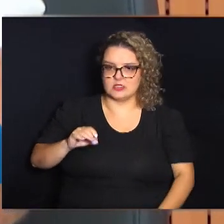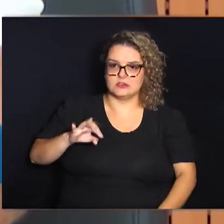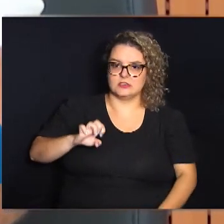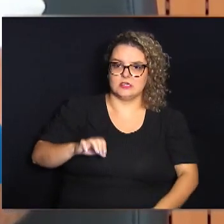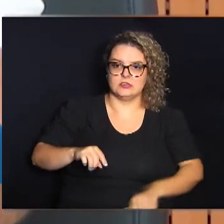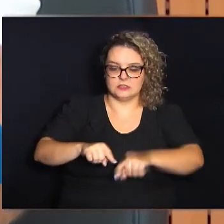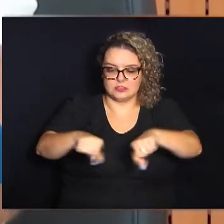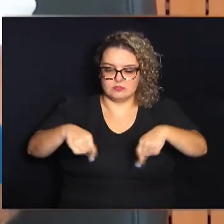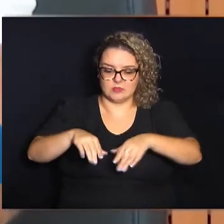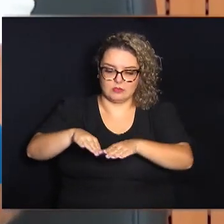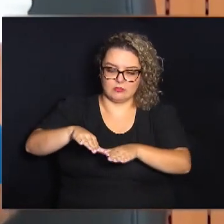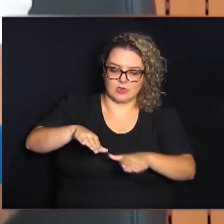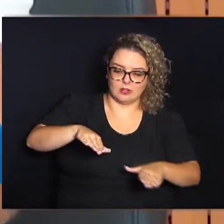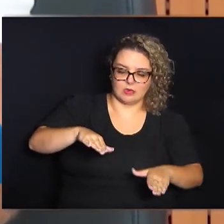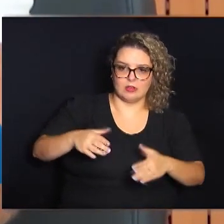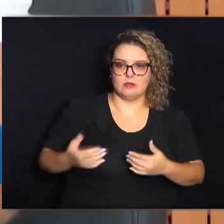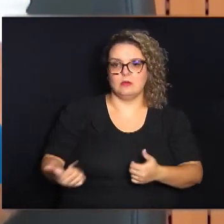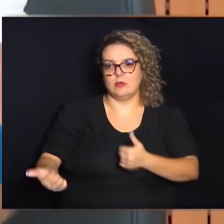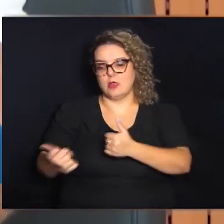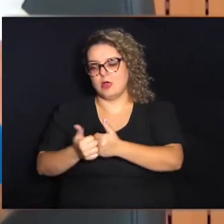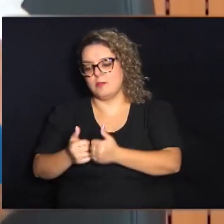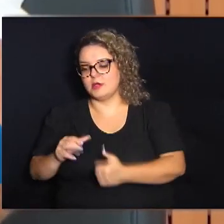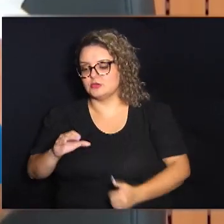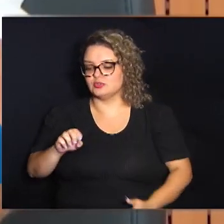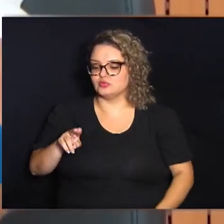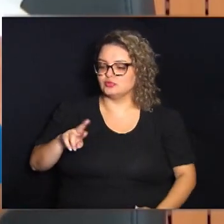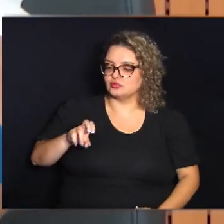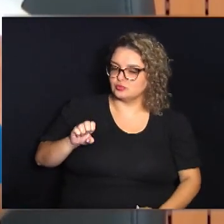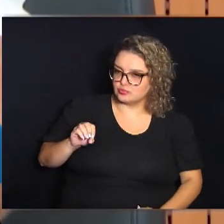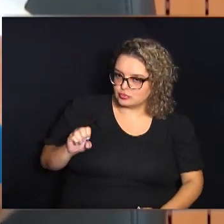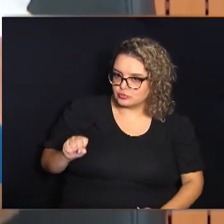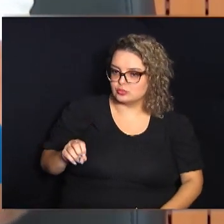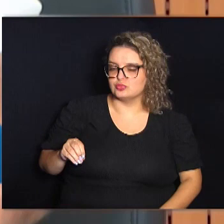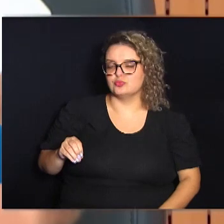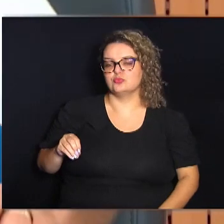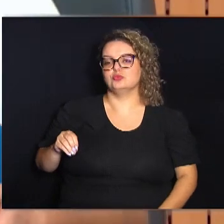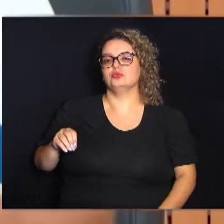caídos, próximo de curso d'água, enfim.